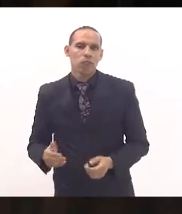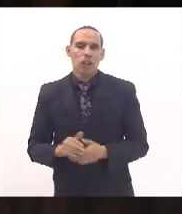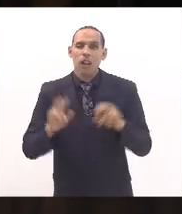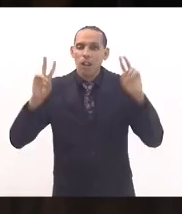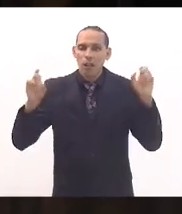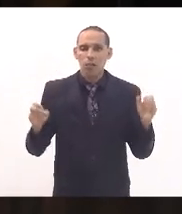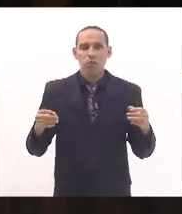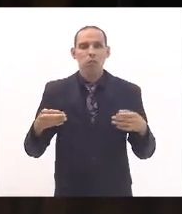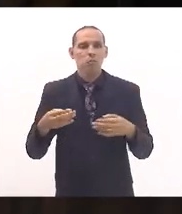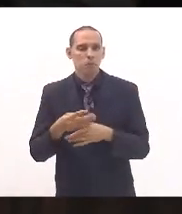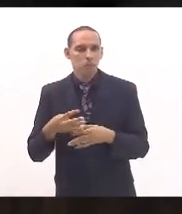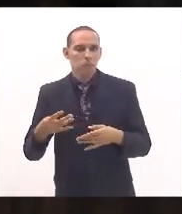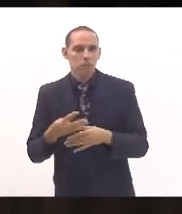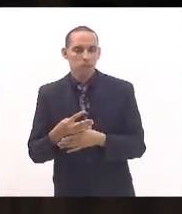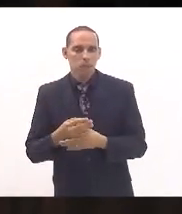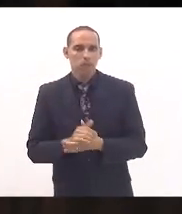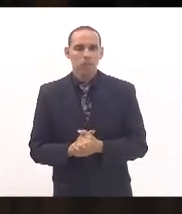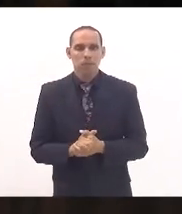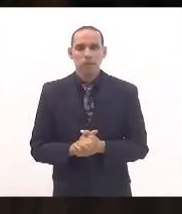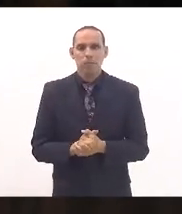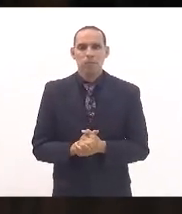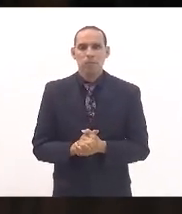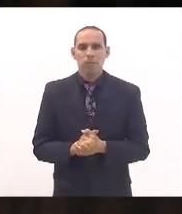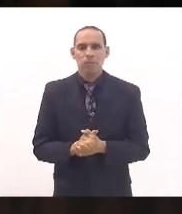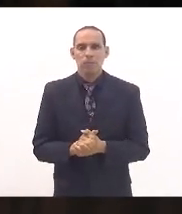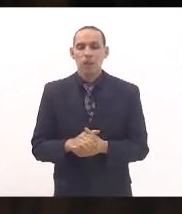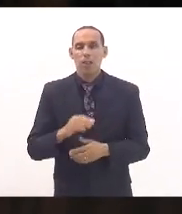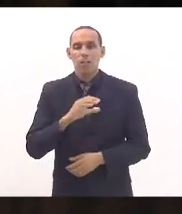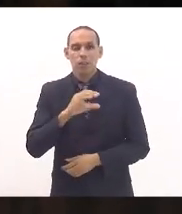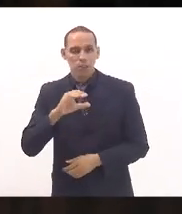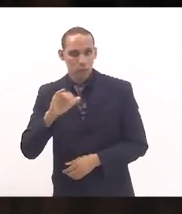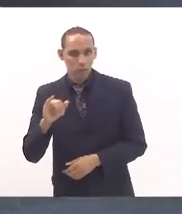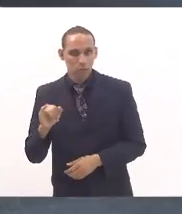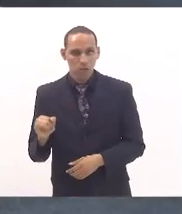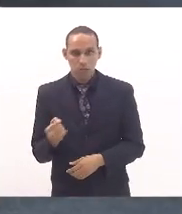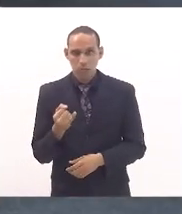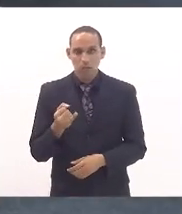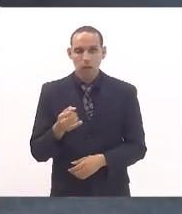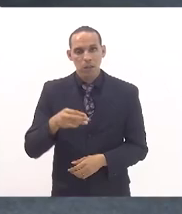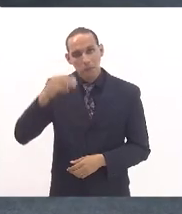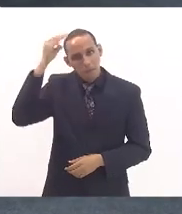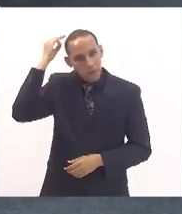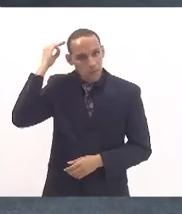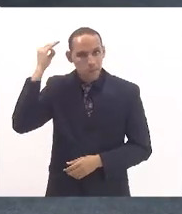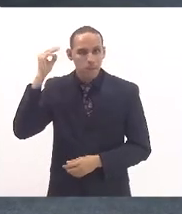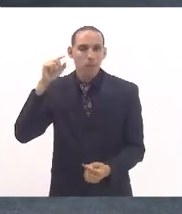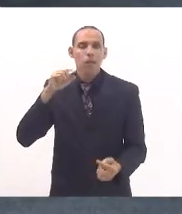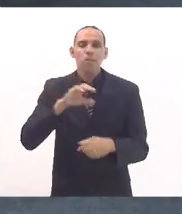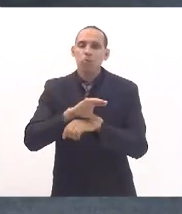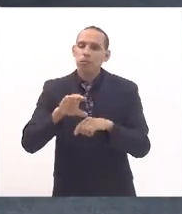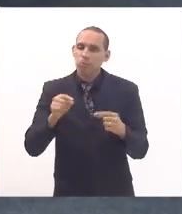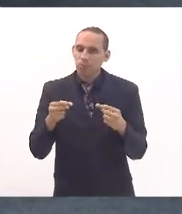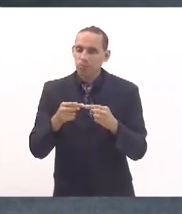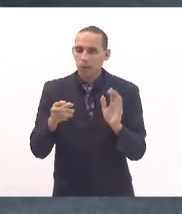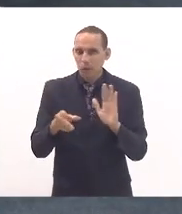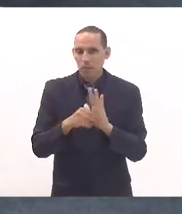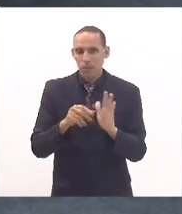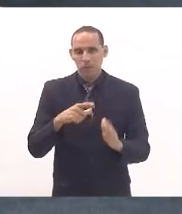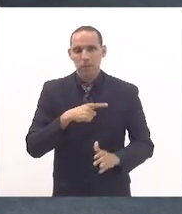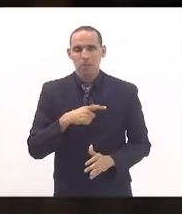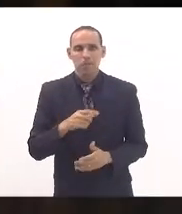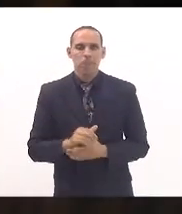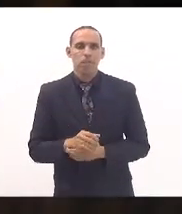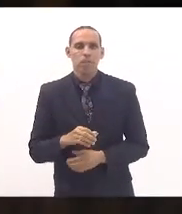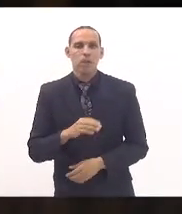Municipais, Desenvolvimento Regional e de Orçamento. Permite parecer pela Comissão de Constituição e Justiça, deputado Márcio Pacheco. Parecer pela constitucionalidade com emendas.